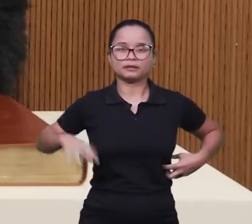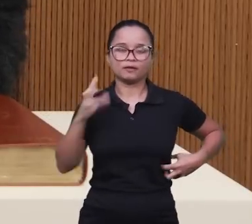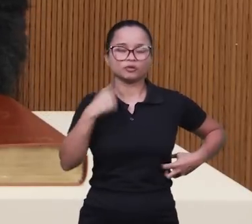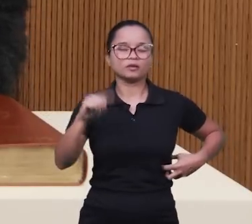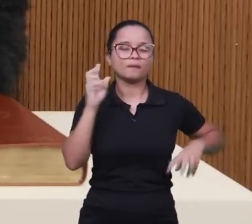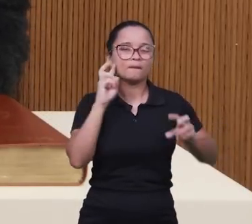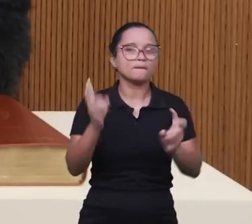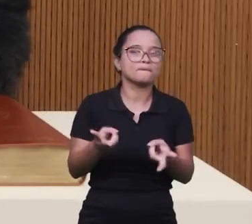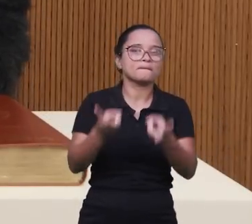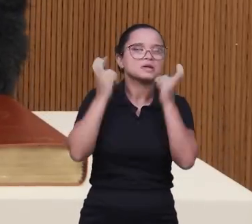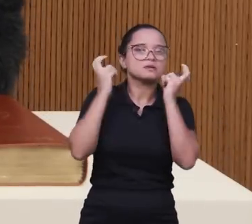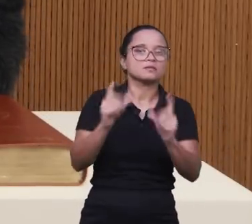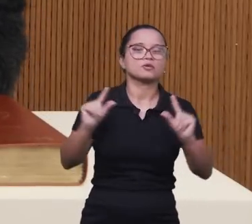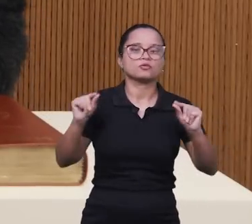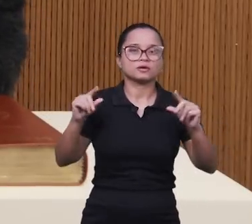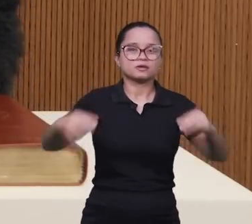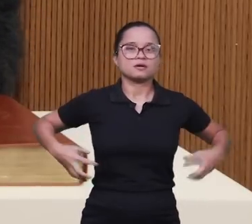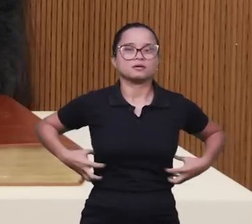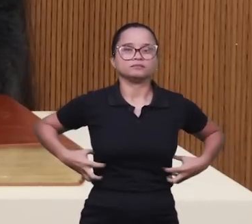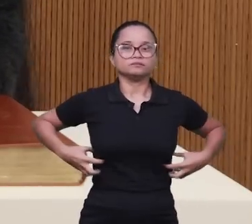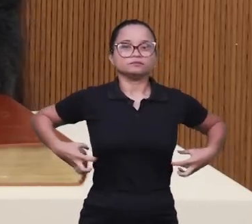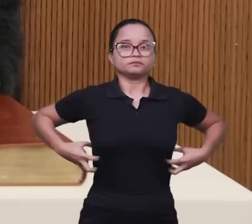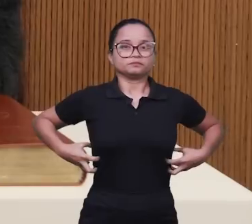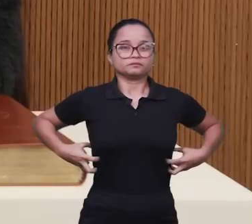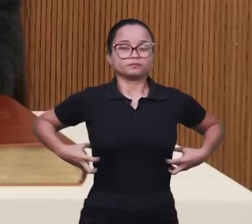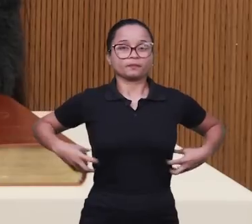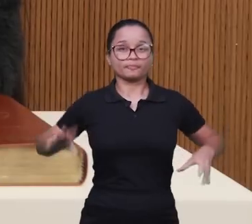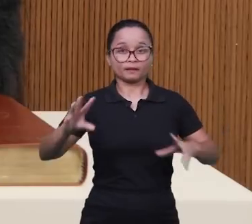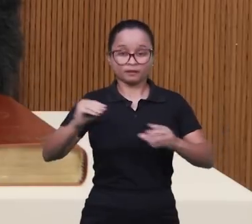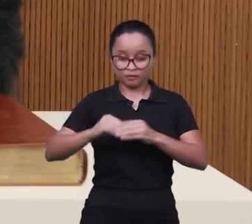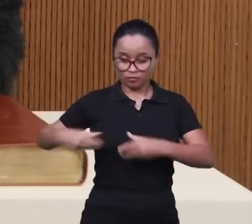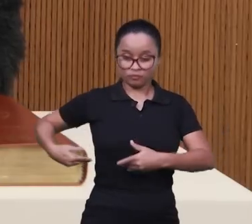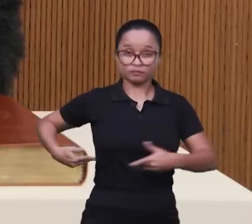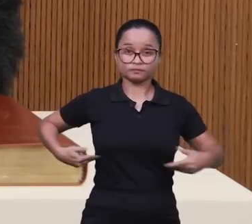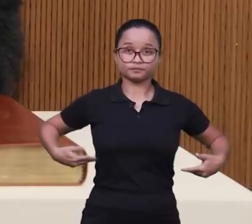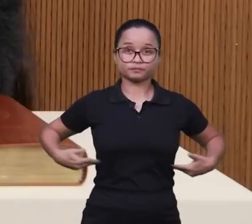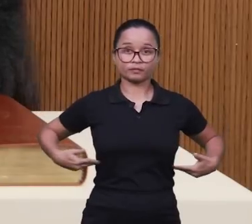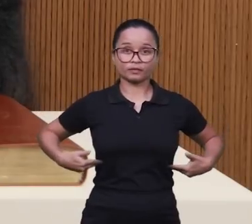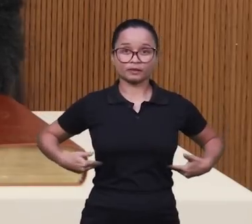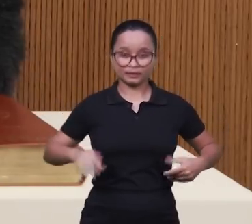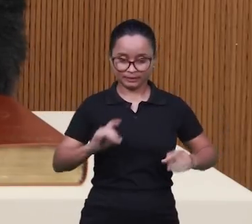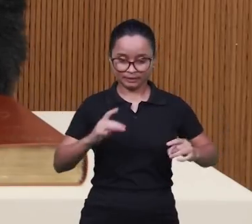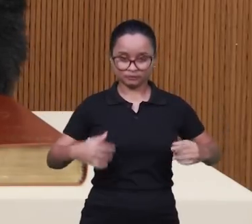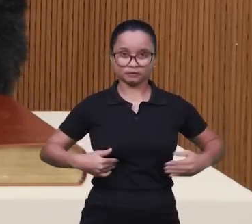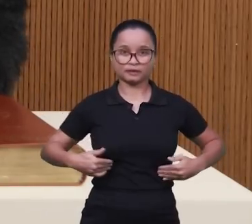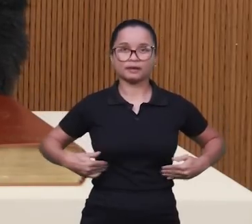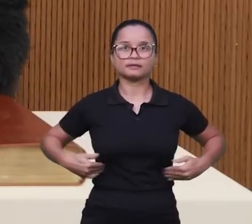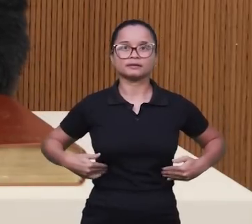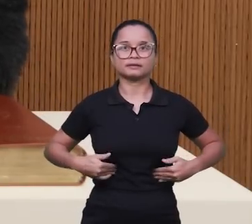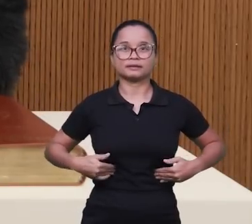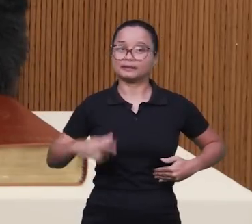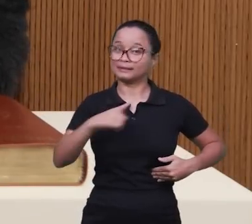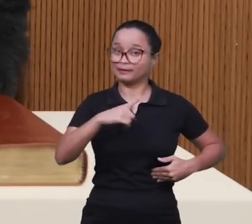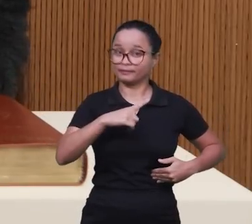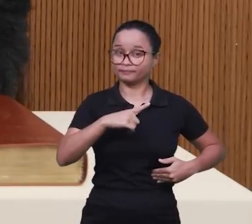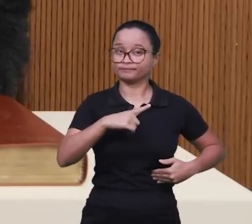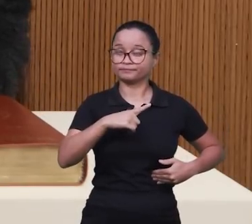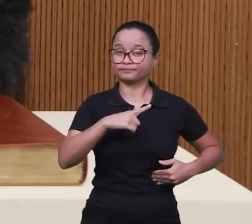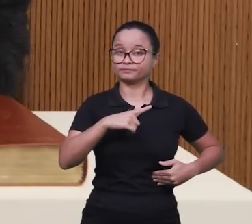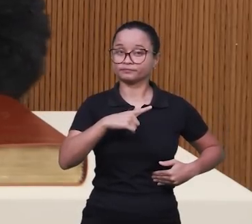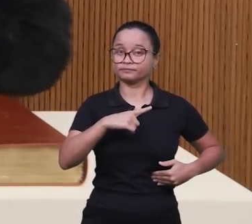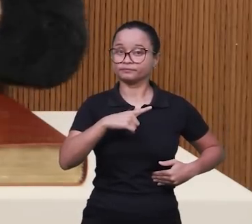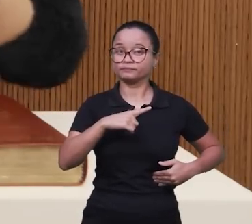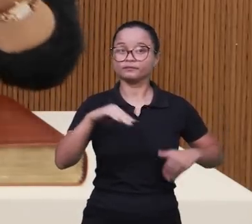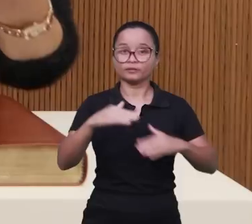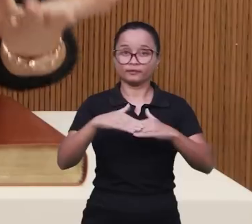a musculatura intercostal, ou seja, que está entre cada costela, musculatura